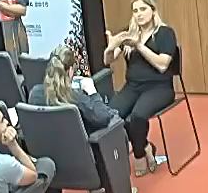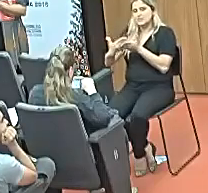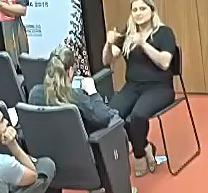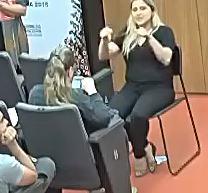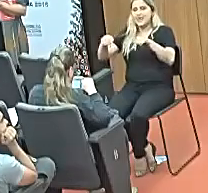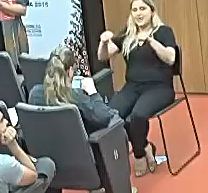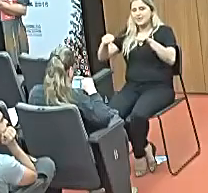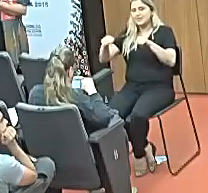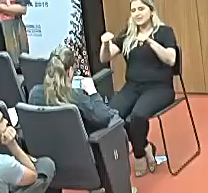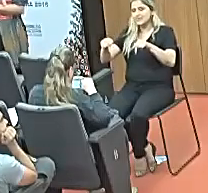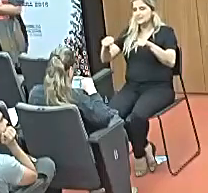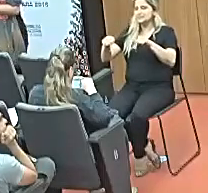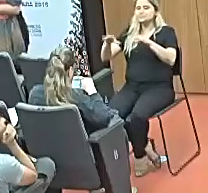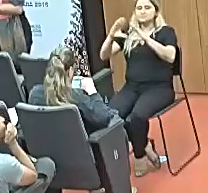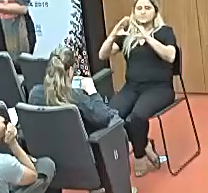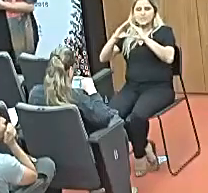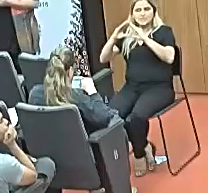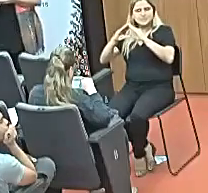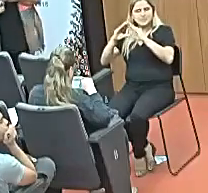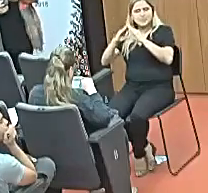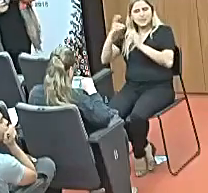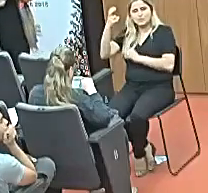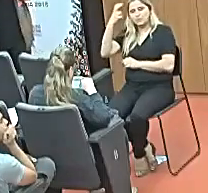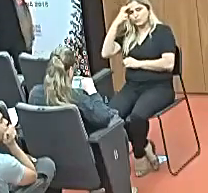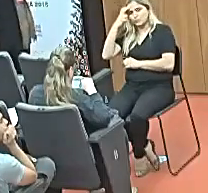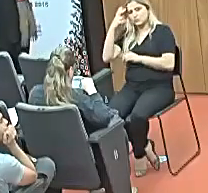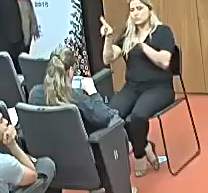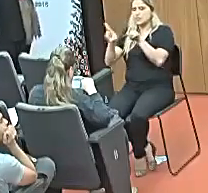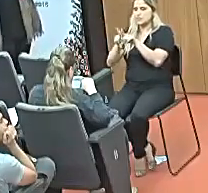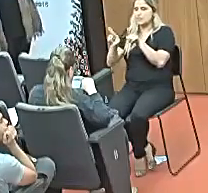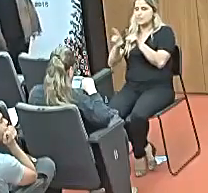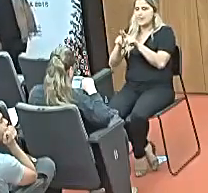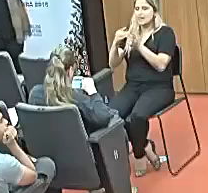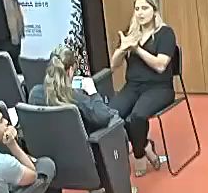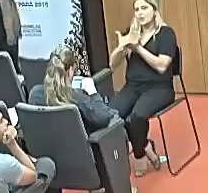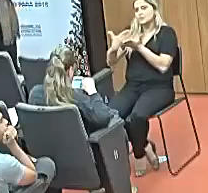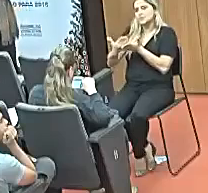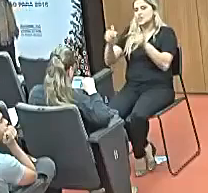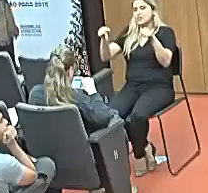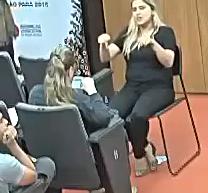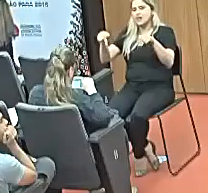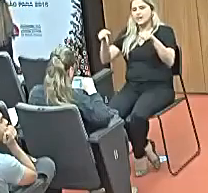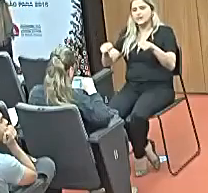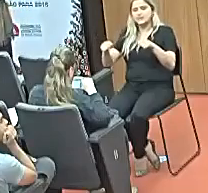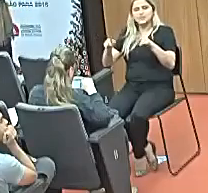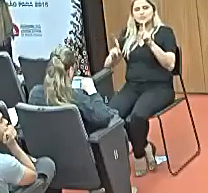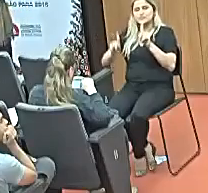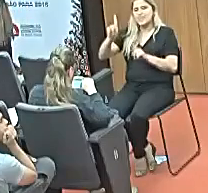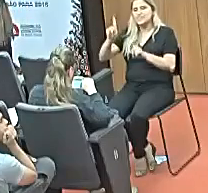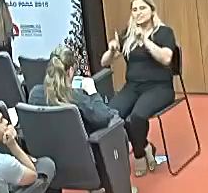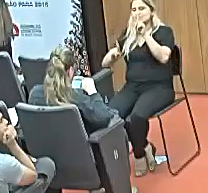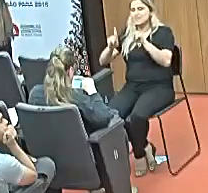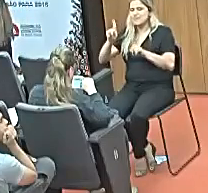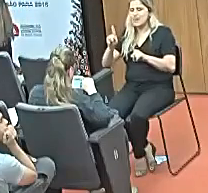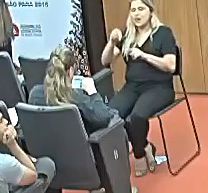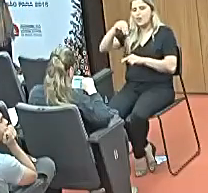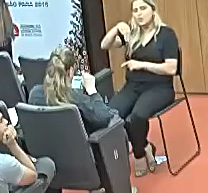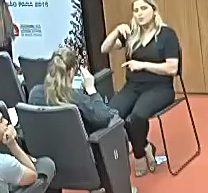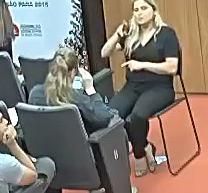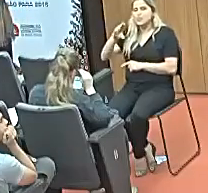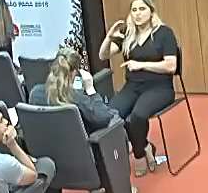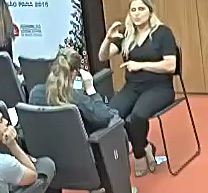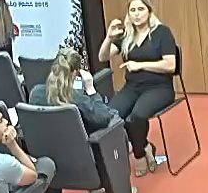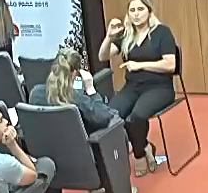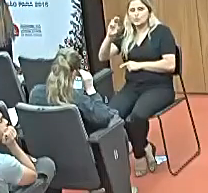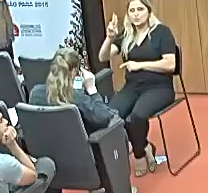da comissão na área da cultura é muita coisa concreta objetiva os festivais em festival nuclear pessoal o